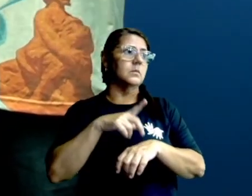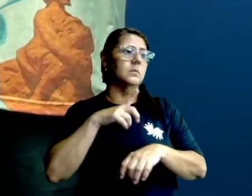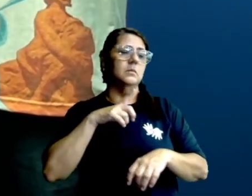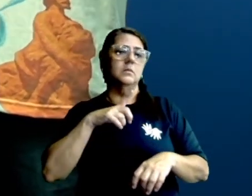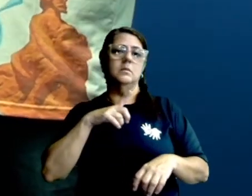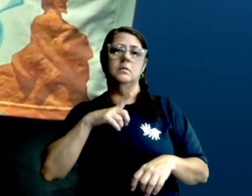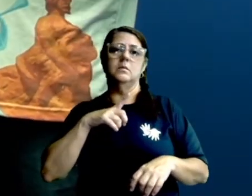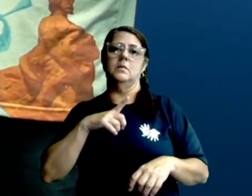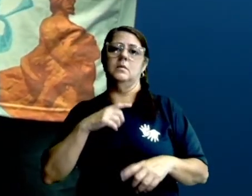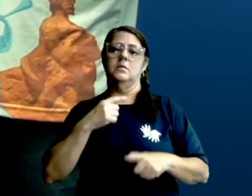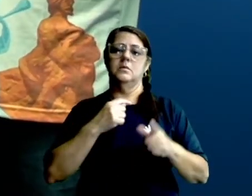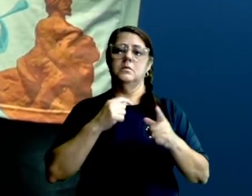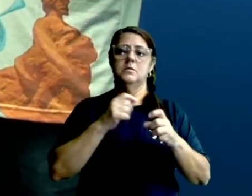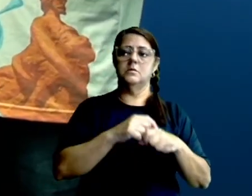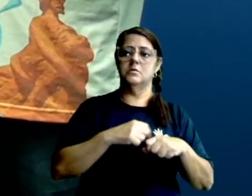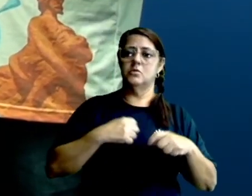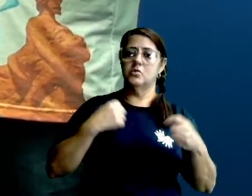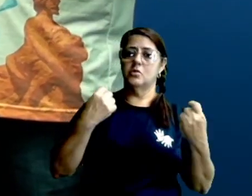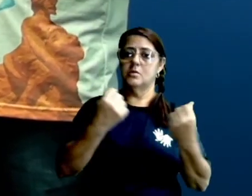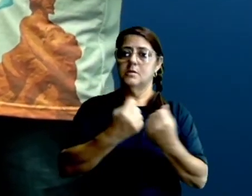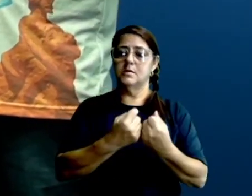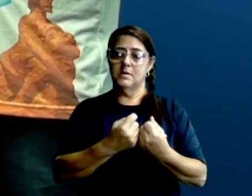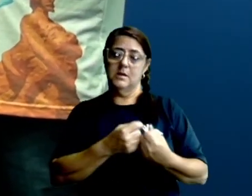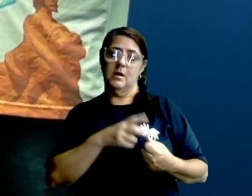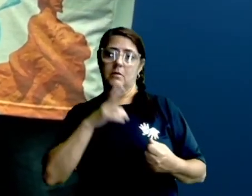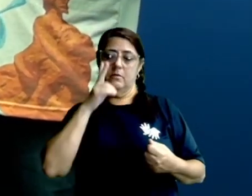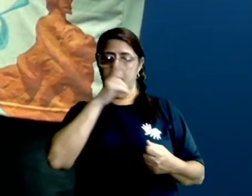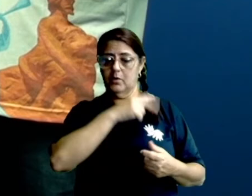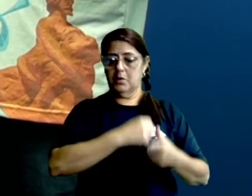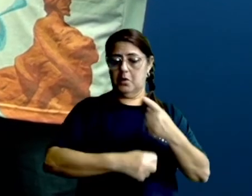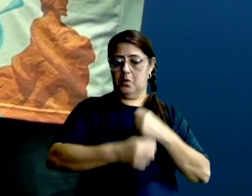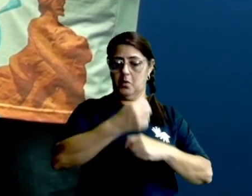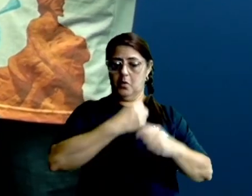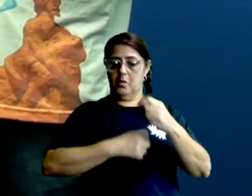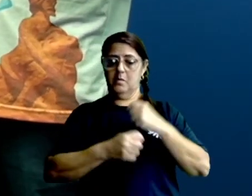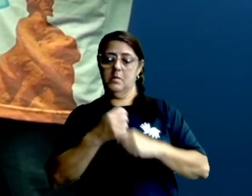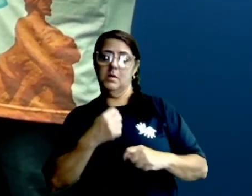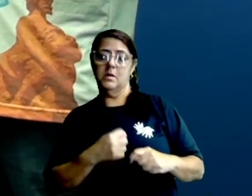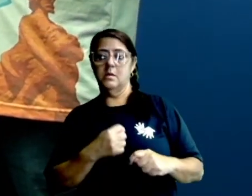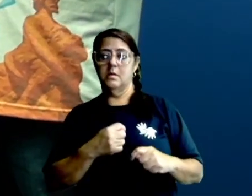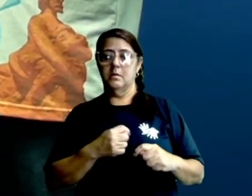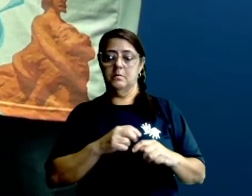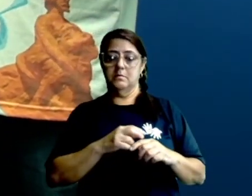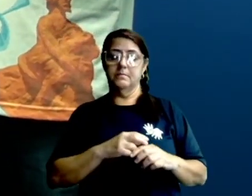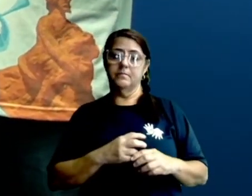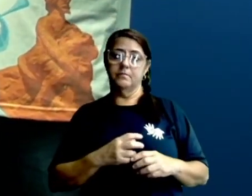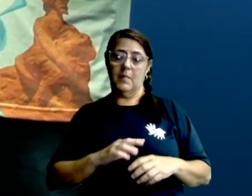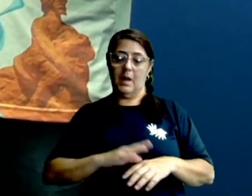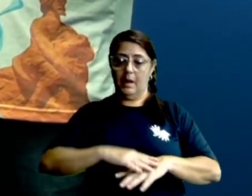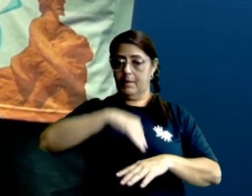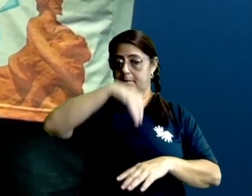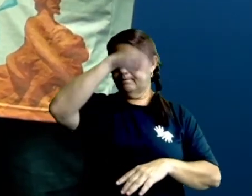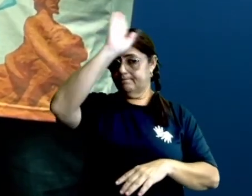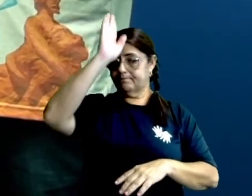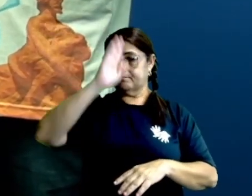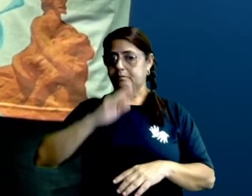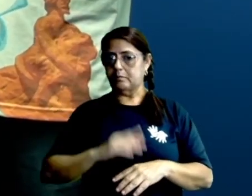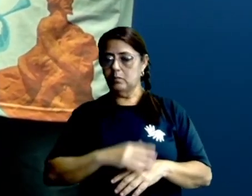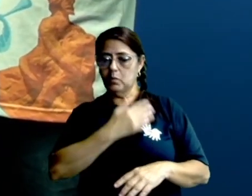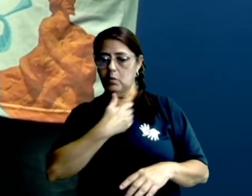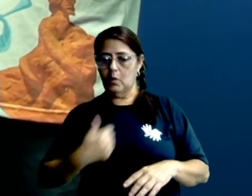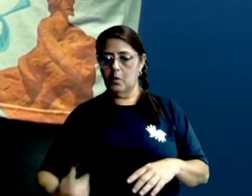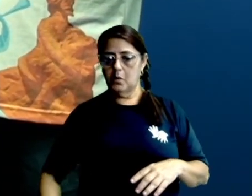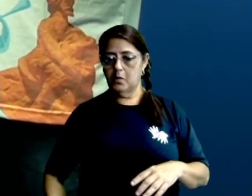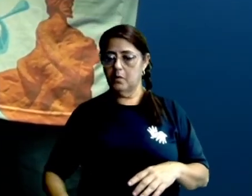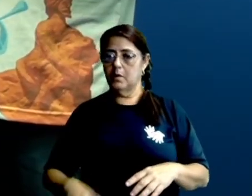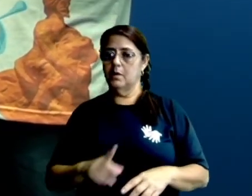estado social bastante forte. Então é uma economia bastante forte da Noruega, centrada, né, no governo, no